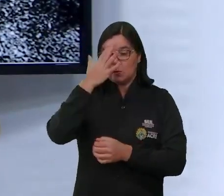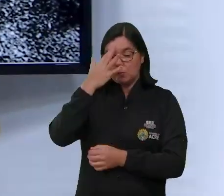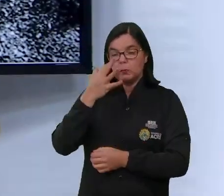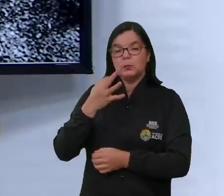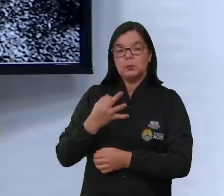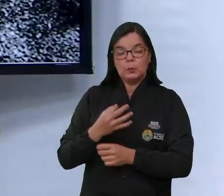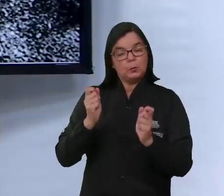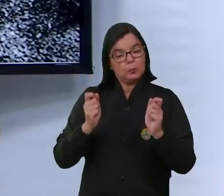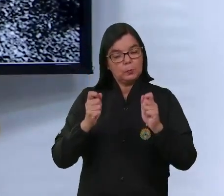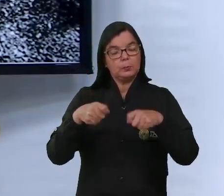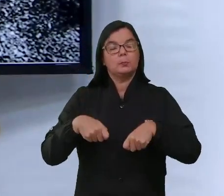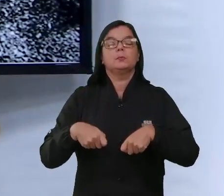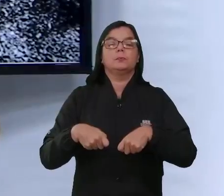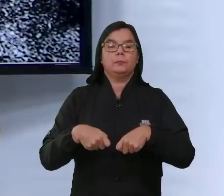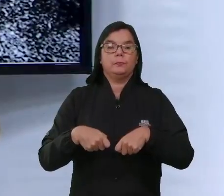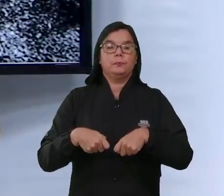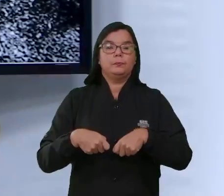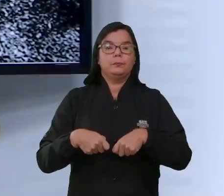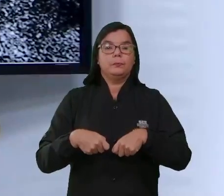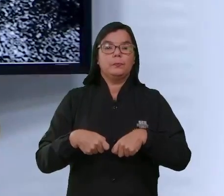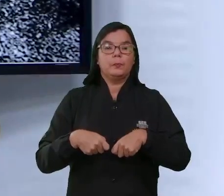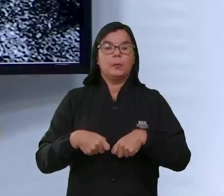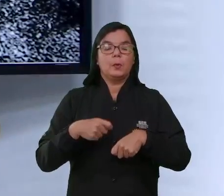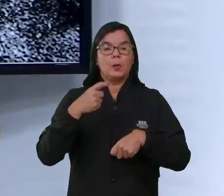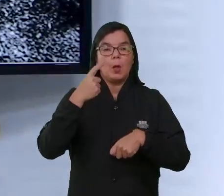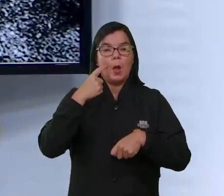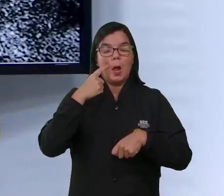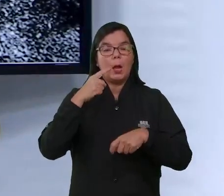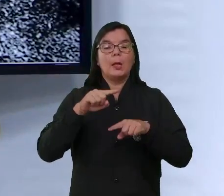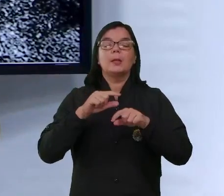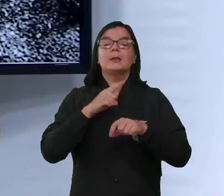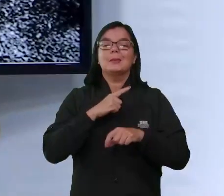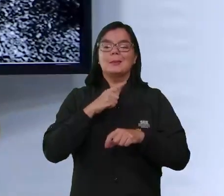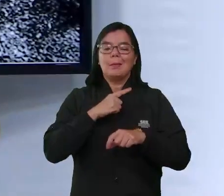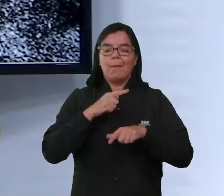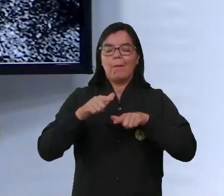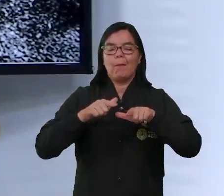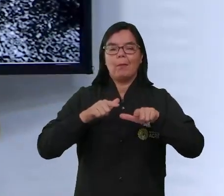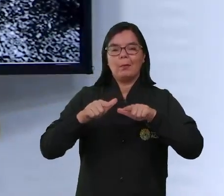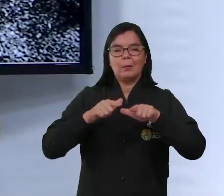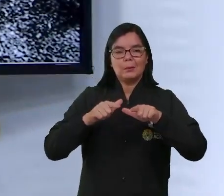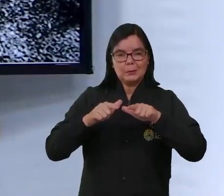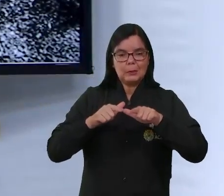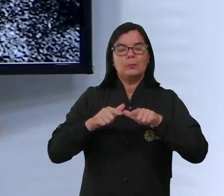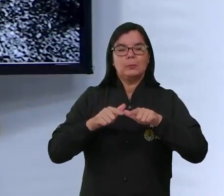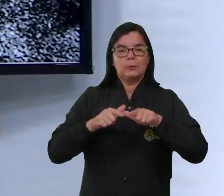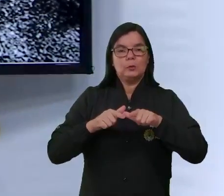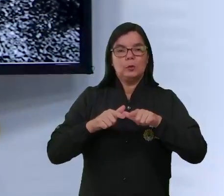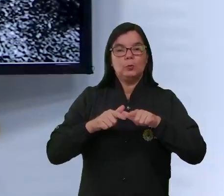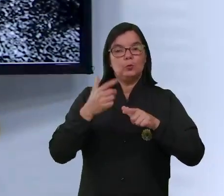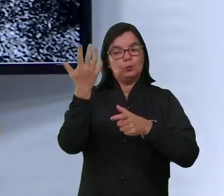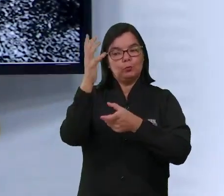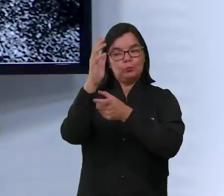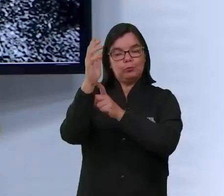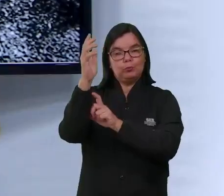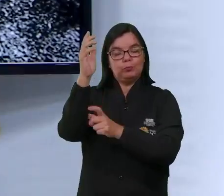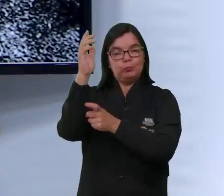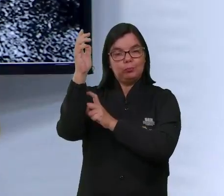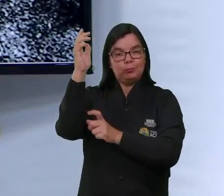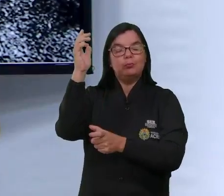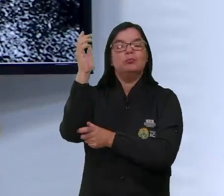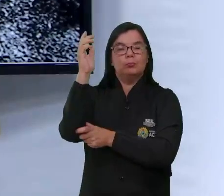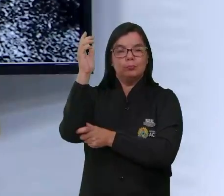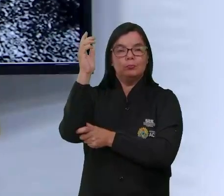justamente para que pudessem, digamos assim, atuar, trabalhar no extrativismo, ou seja,